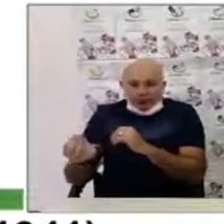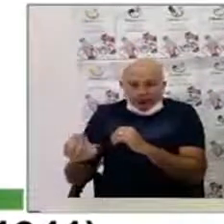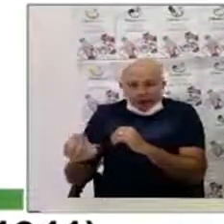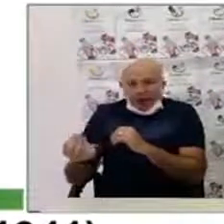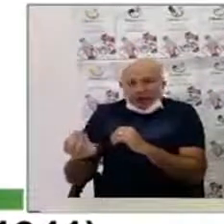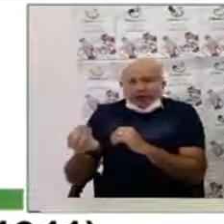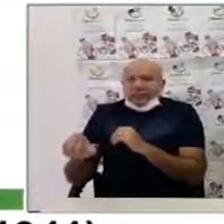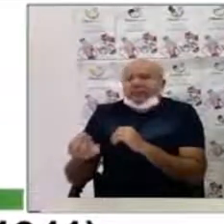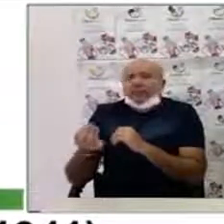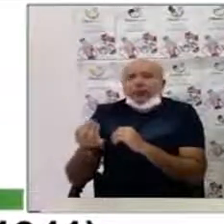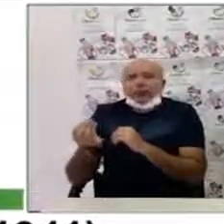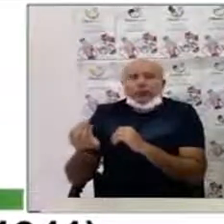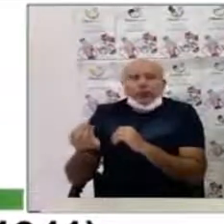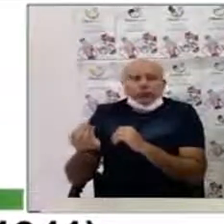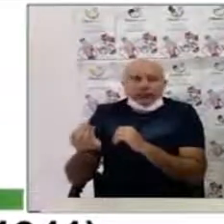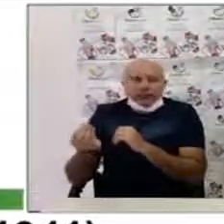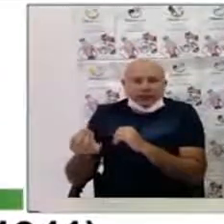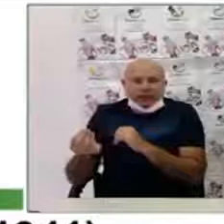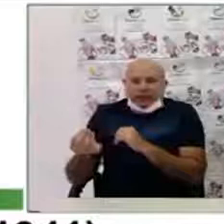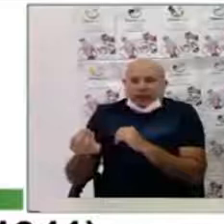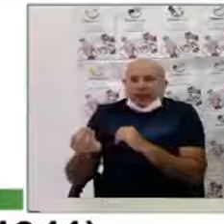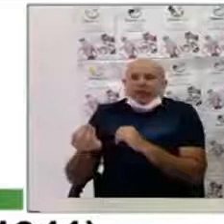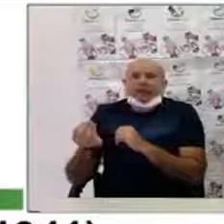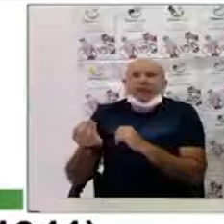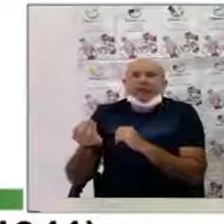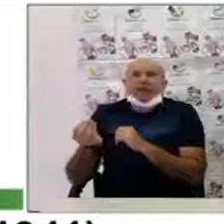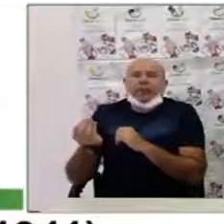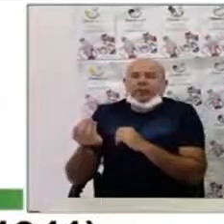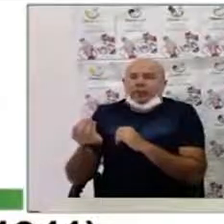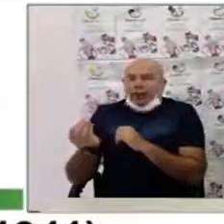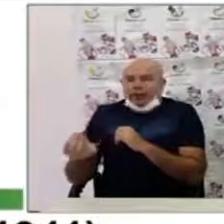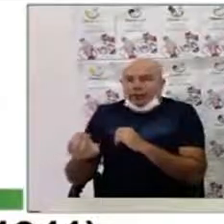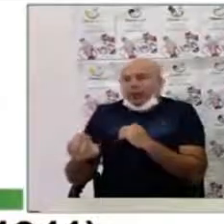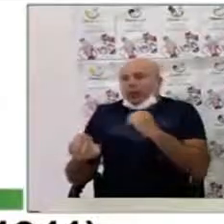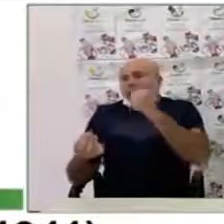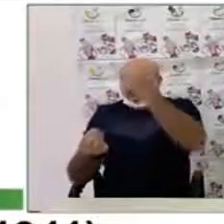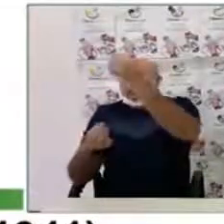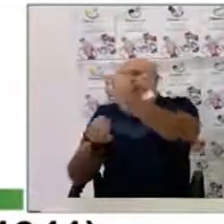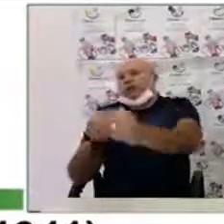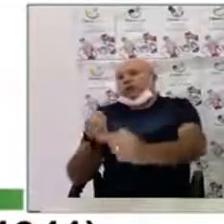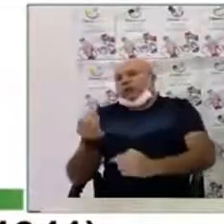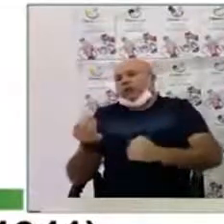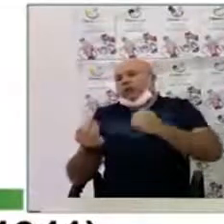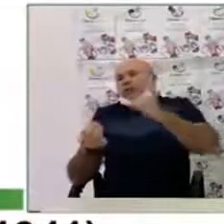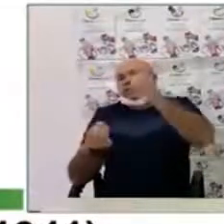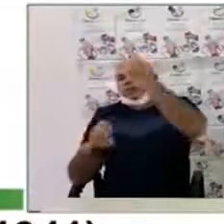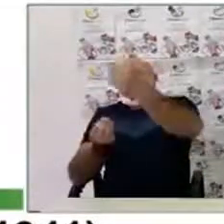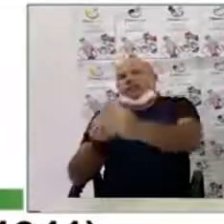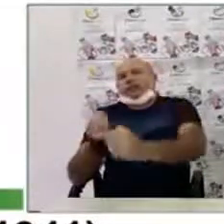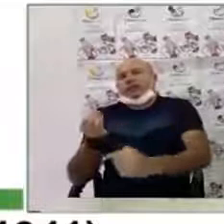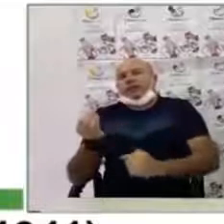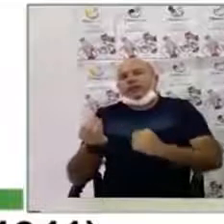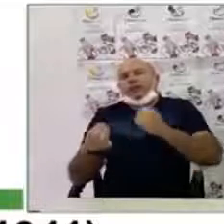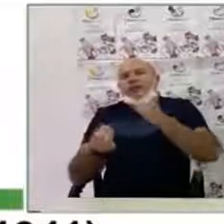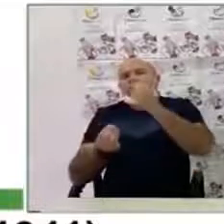positiva. Sabe-se que o núcleo hoje concentra praticamente toda a massa do átomo. E ao redor desse núcleo, em órbitas circulares,